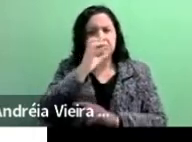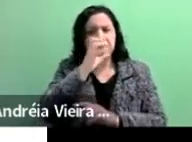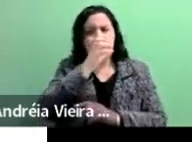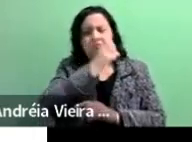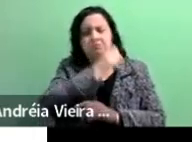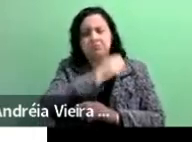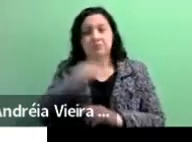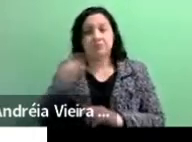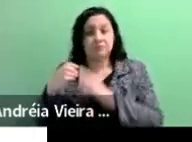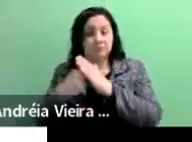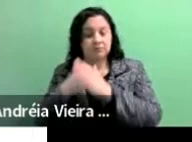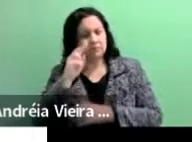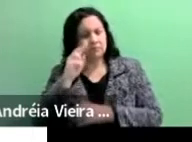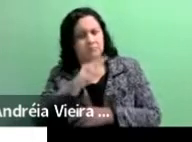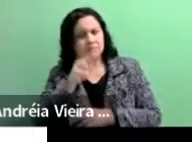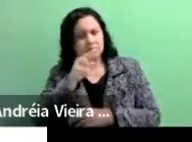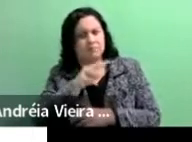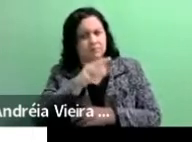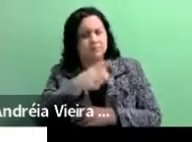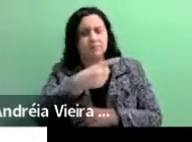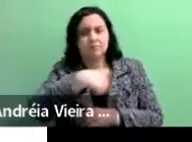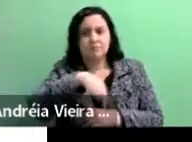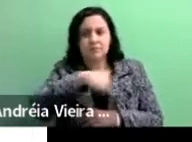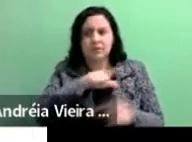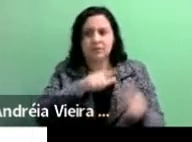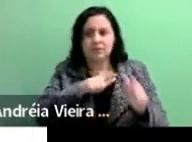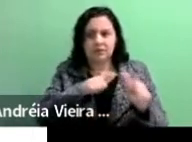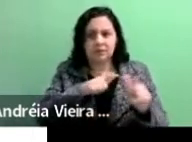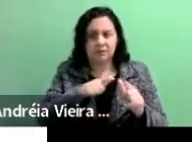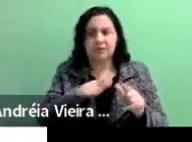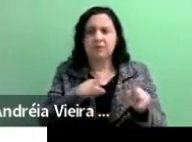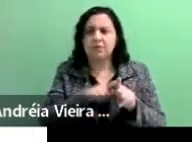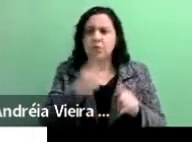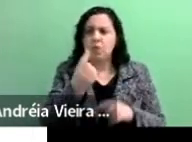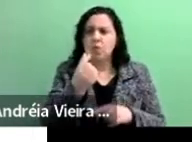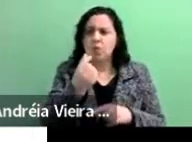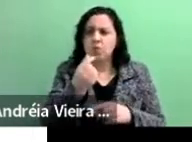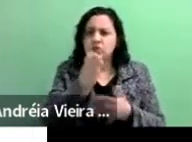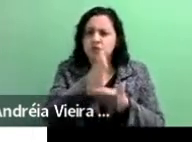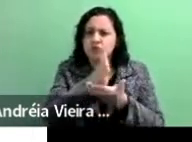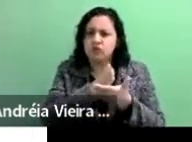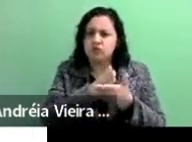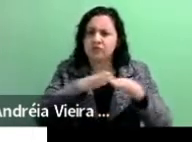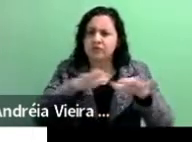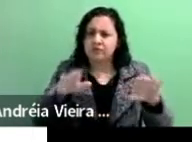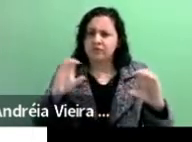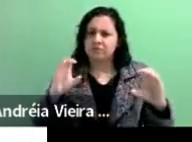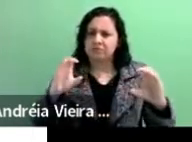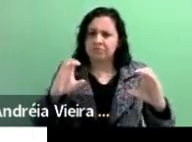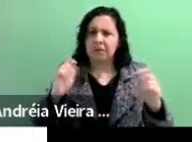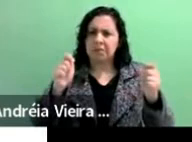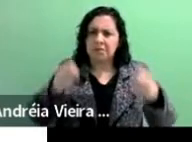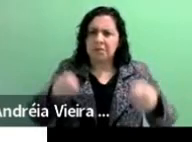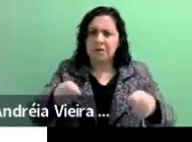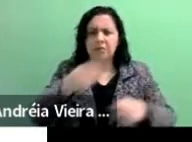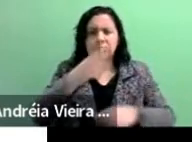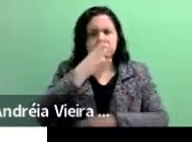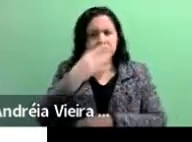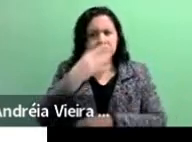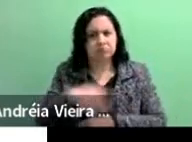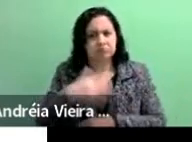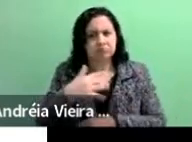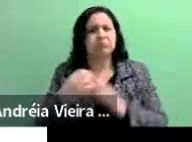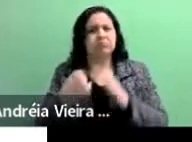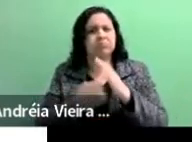com um nível de excelência das unidades, e também que o custo é compartilhado entre Embrapi, as unidades e a própria empresa que